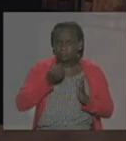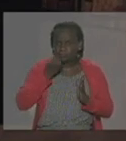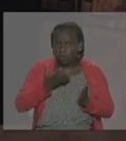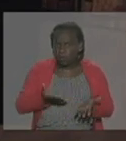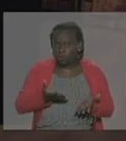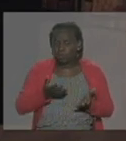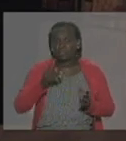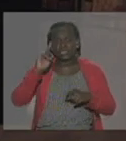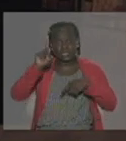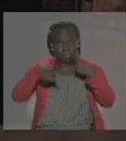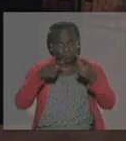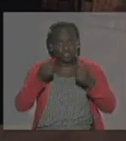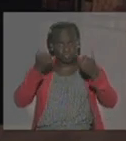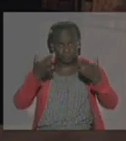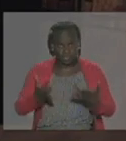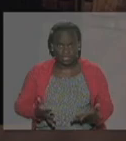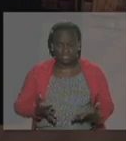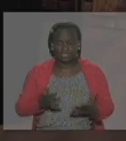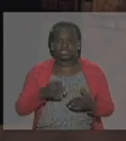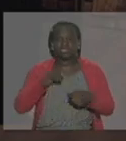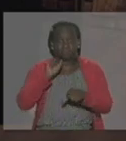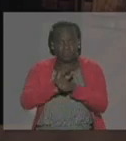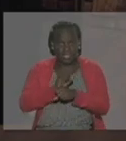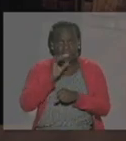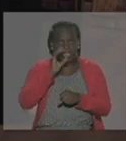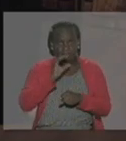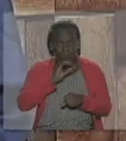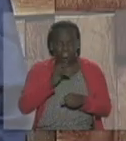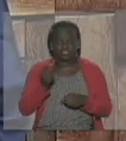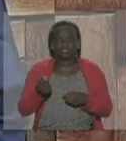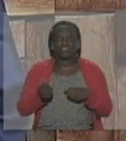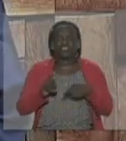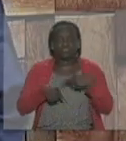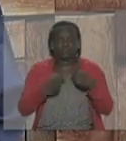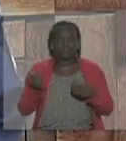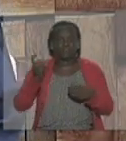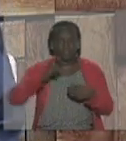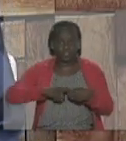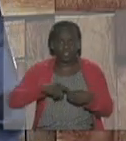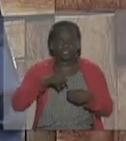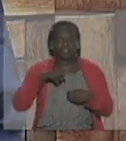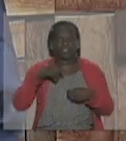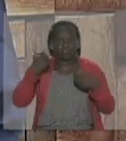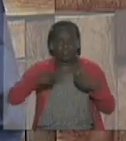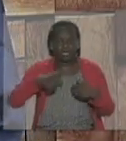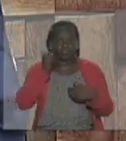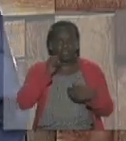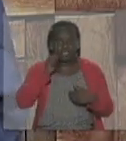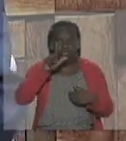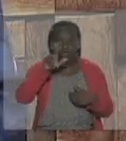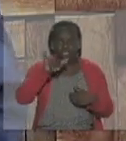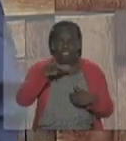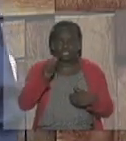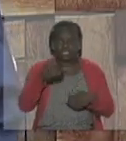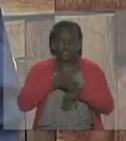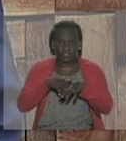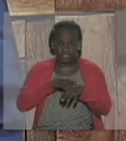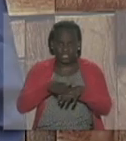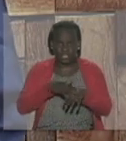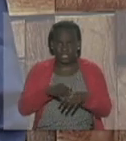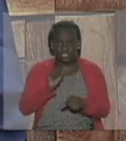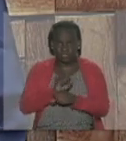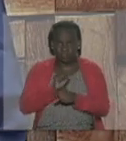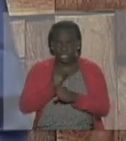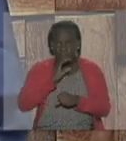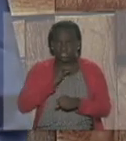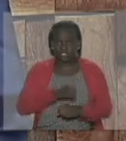de peso mas eu queria que você também respondesse no próximo bloco nós vamos fazer um rápido intervalo e voltamos já já com mais Luciana vilas boas para